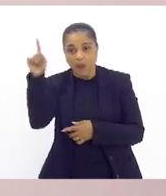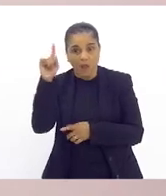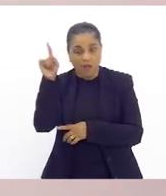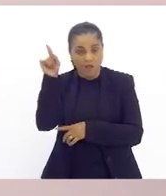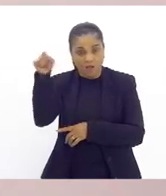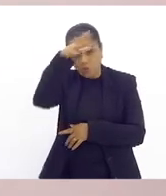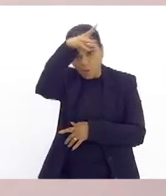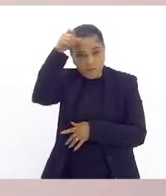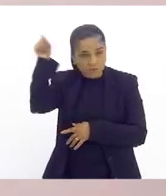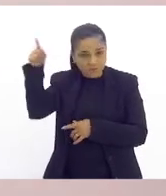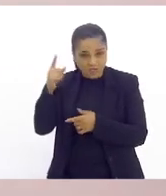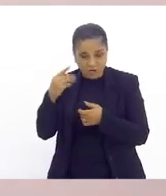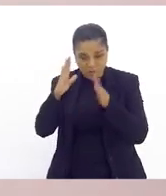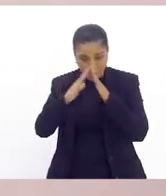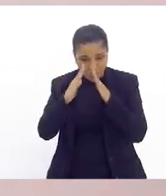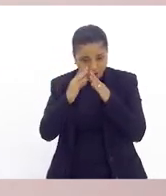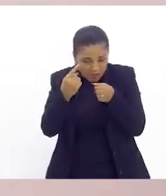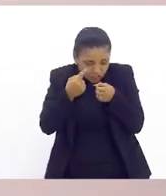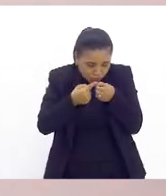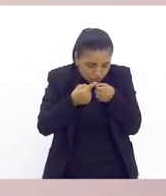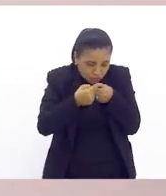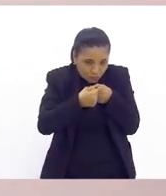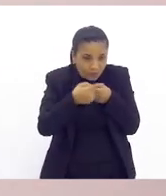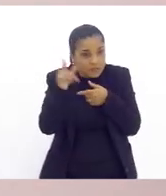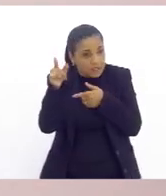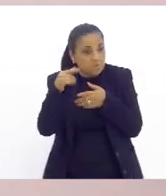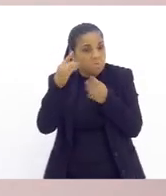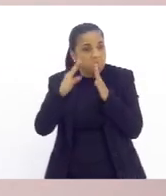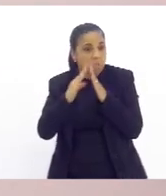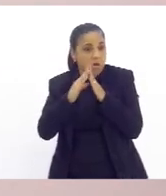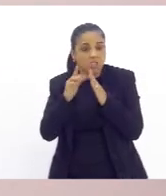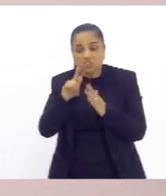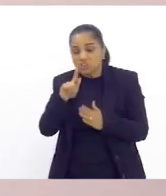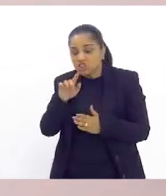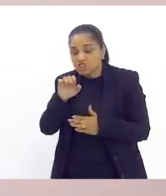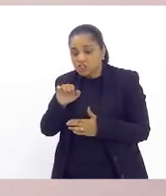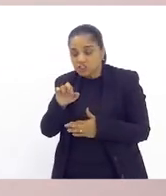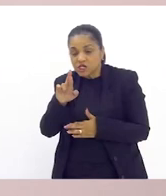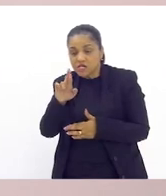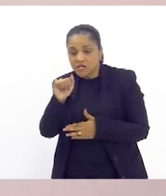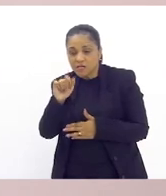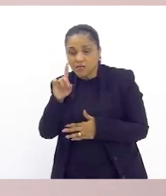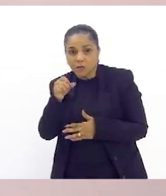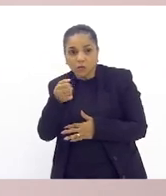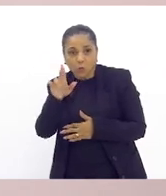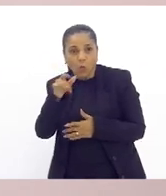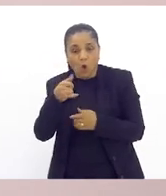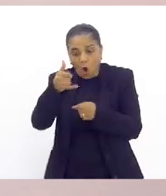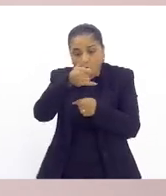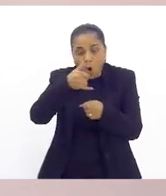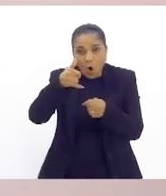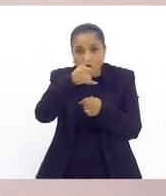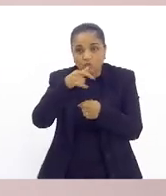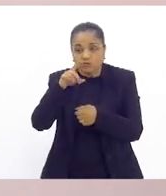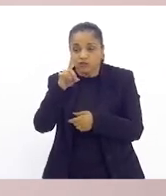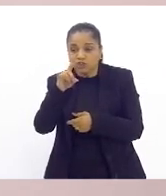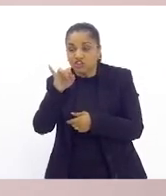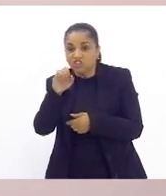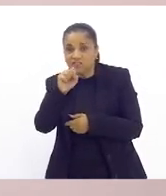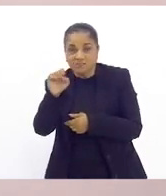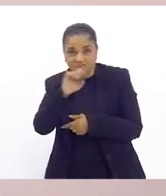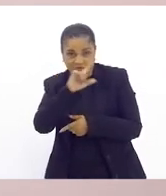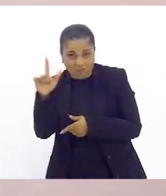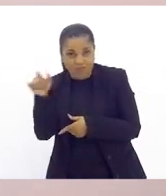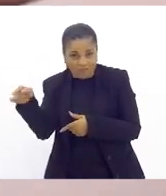no interior do Amazonas ele vive de gerador e esse óleo diesel custa caro você tá entendendo então